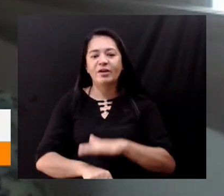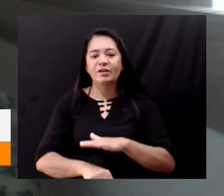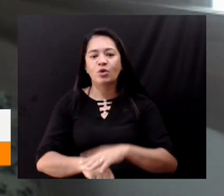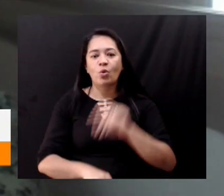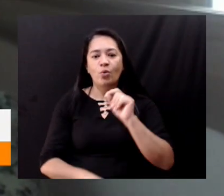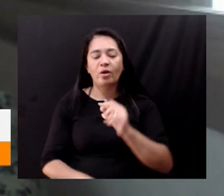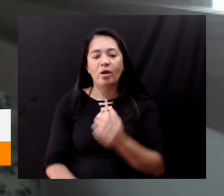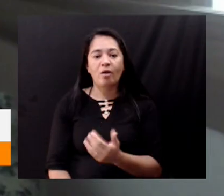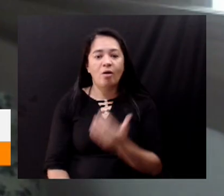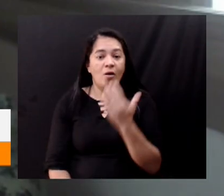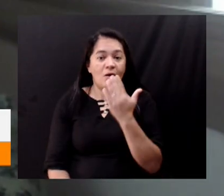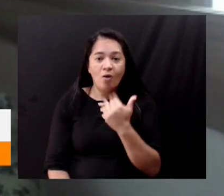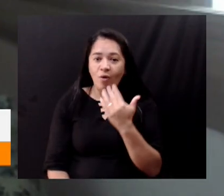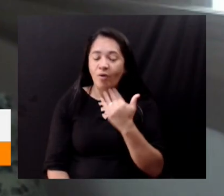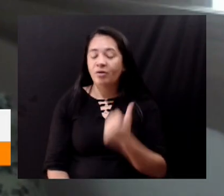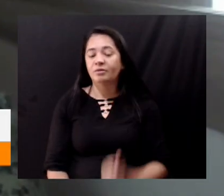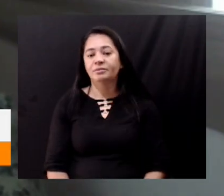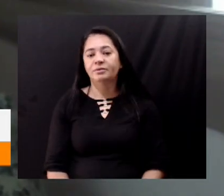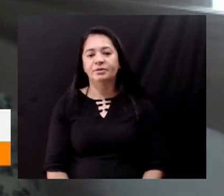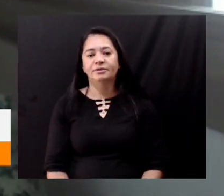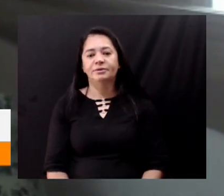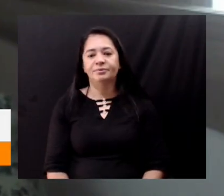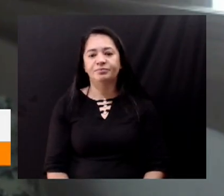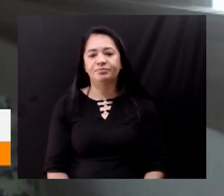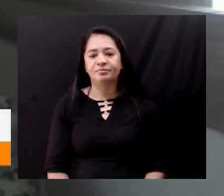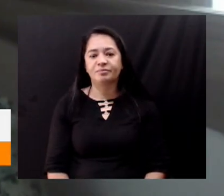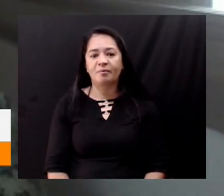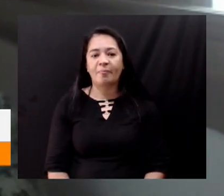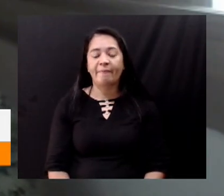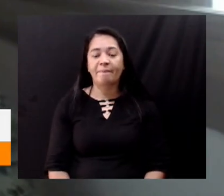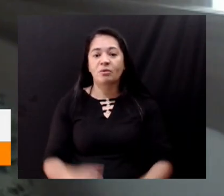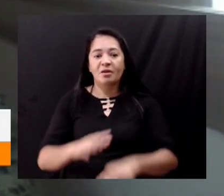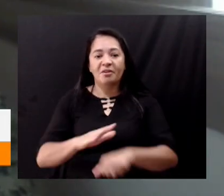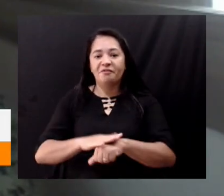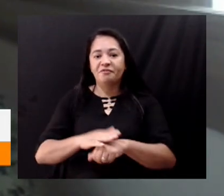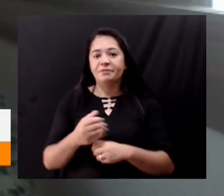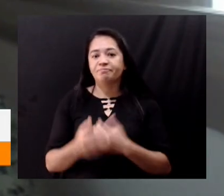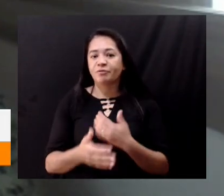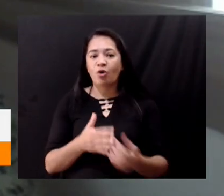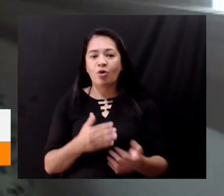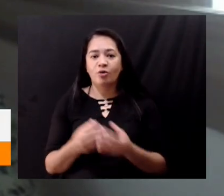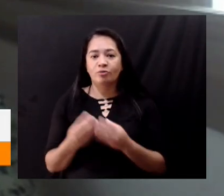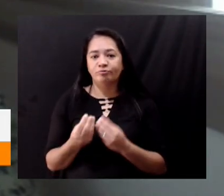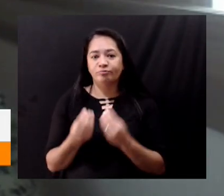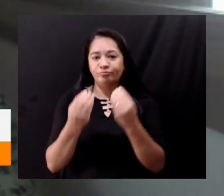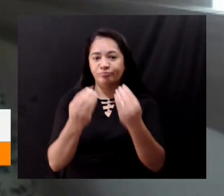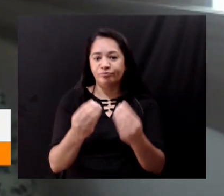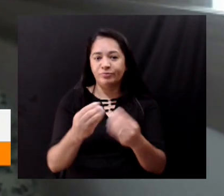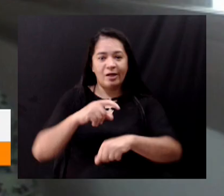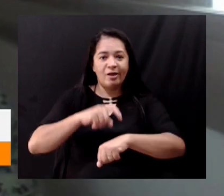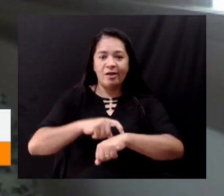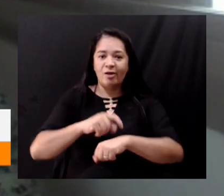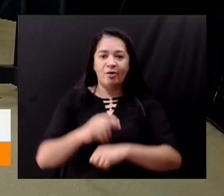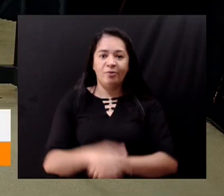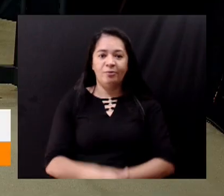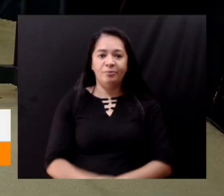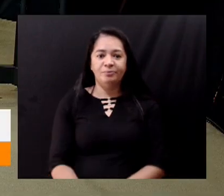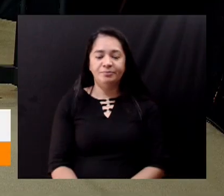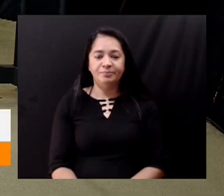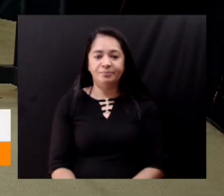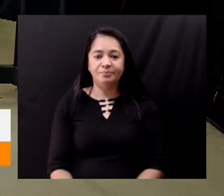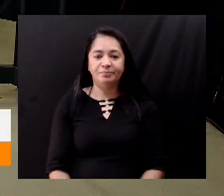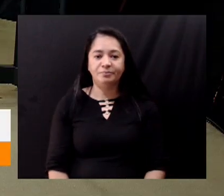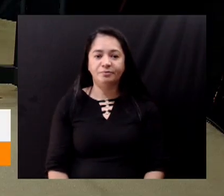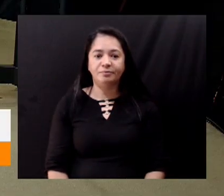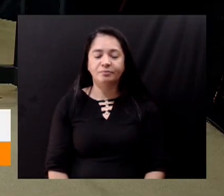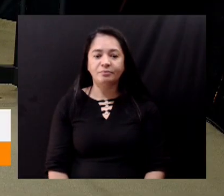comendo, fazendo algo que recompense de uma maneira instantânea. Que coisa, né. Eu pergunto aí